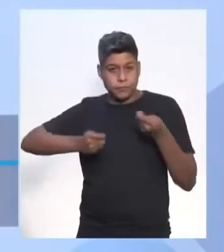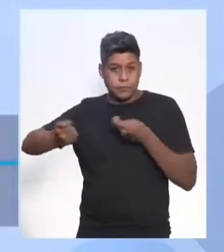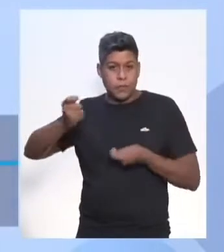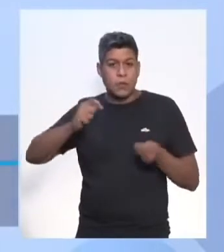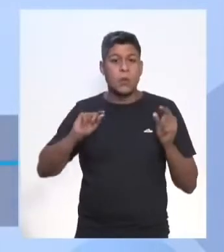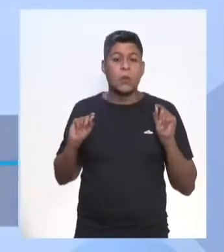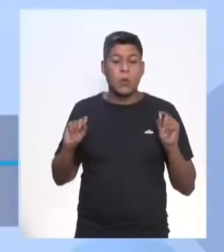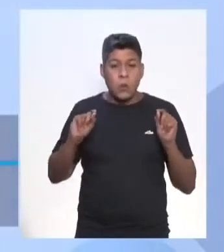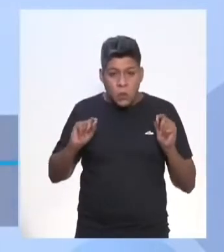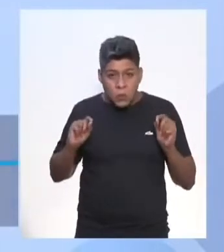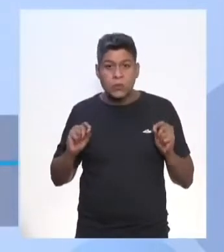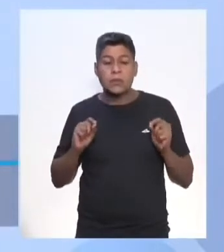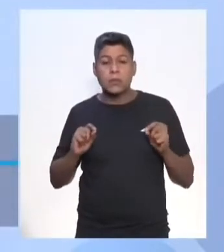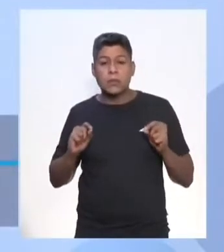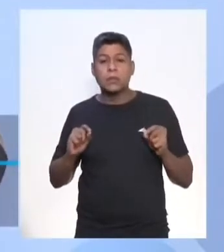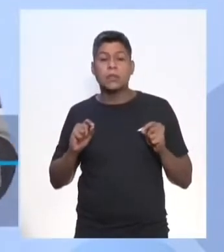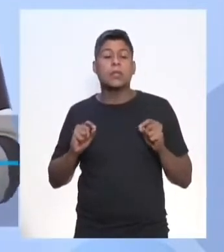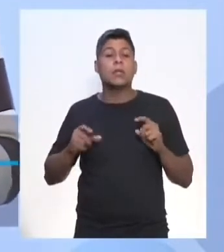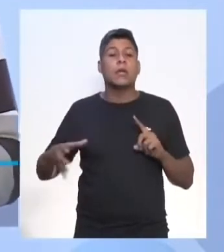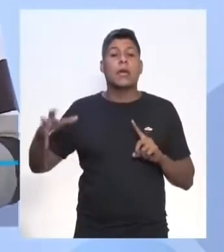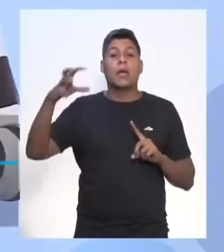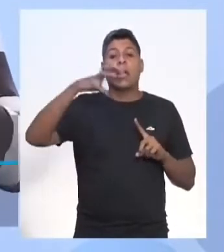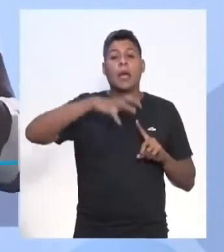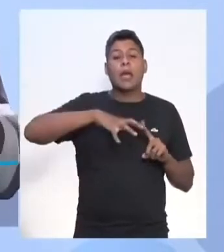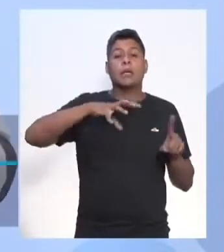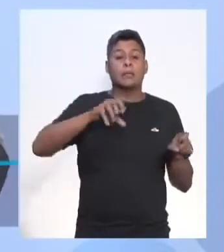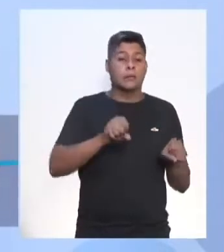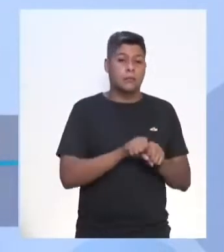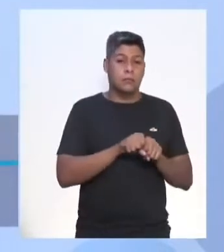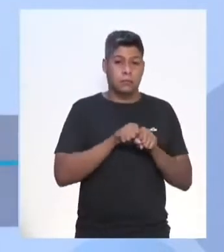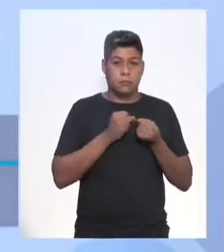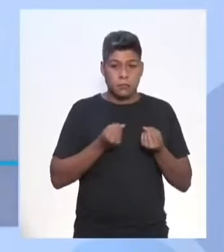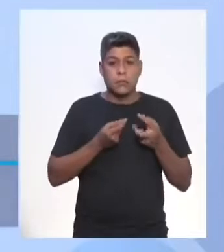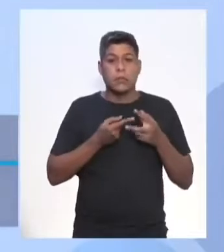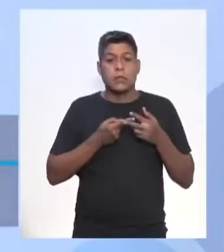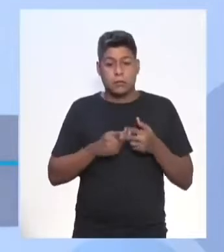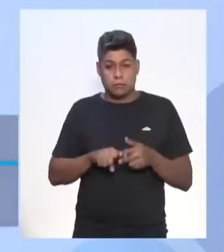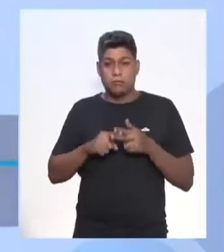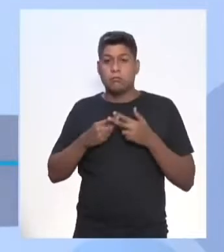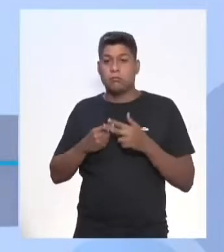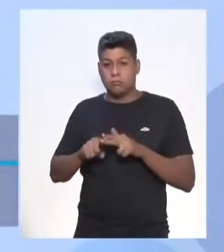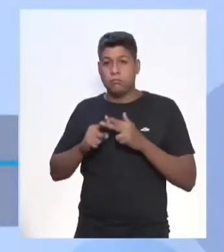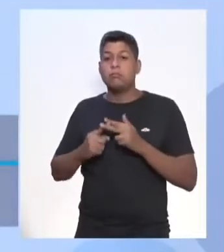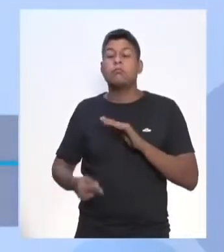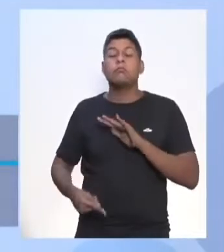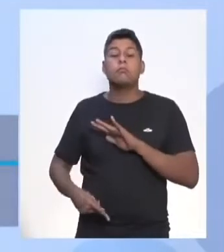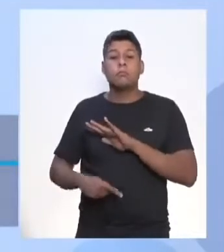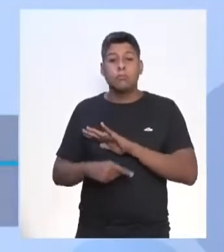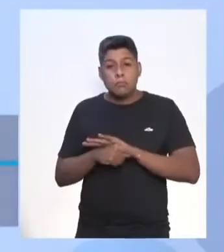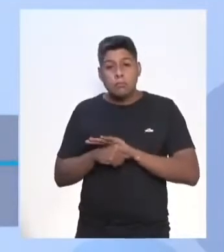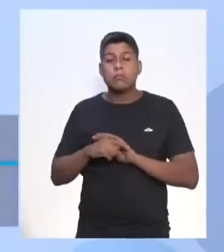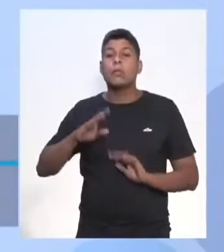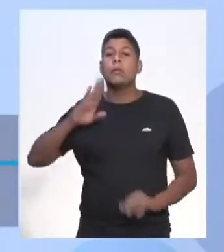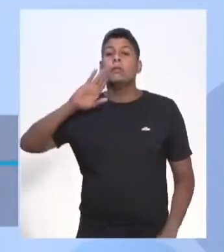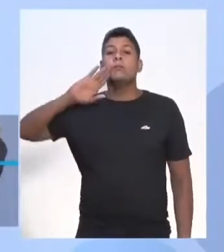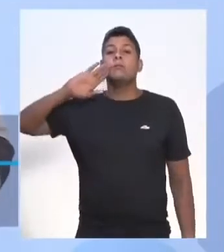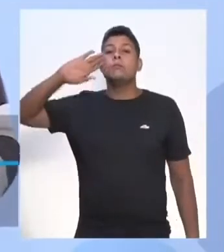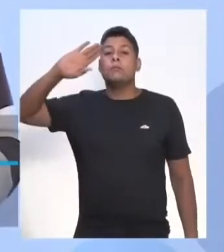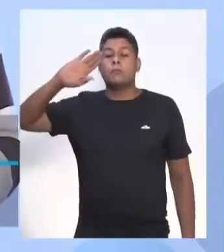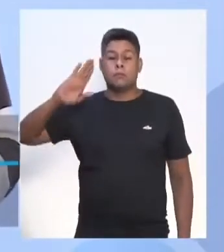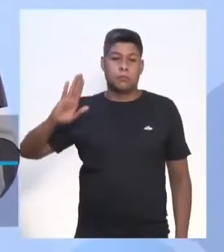da derrubada da monarquia e a manutenção de uma determinada elite